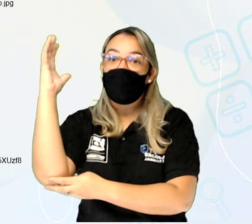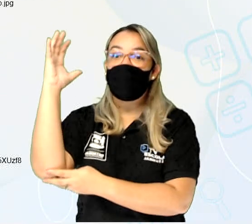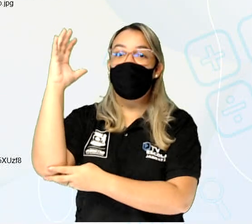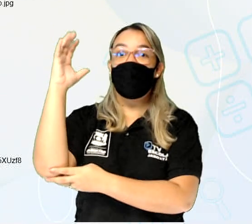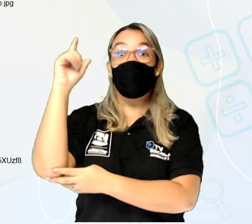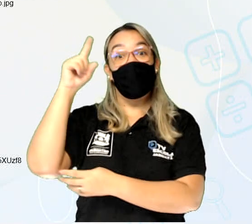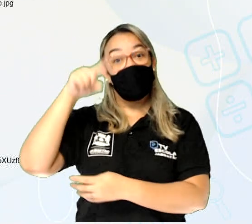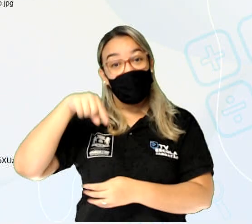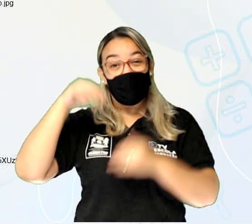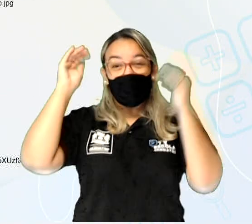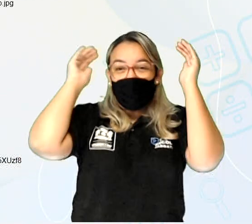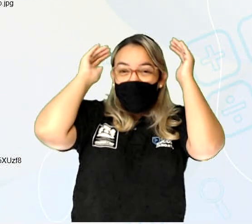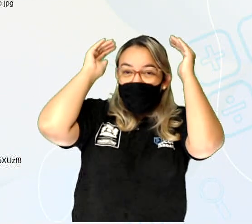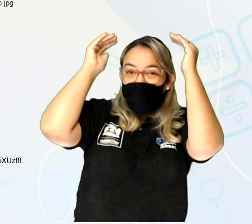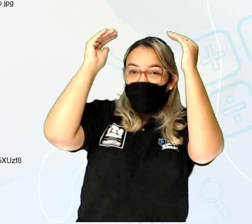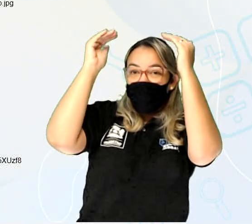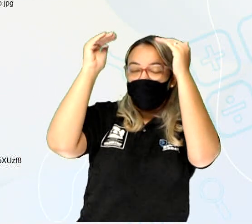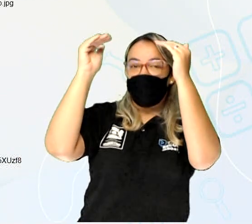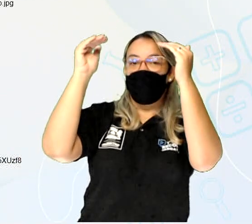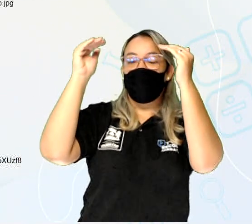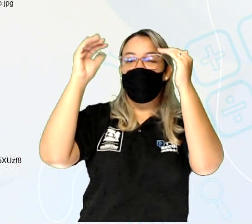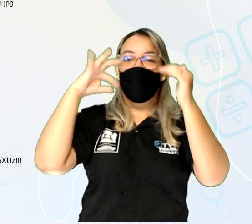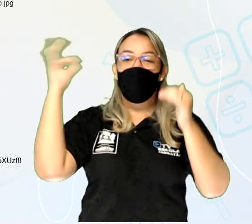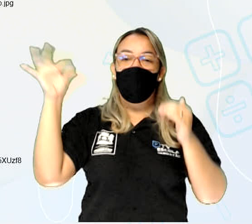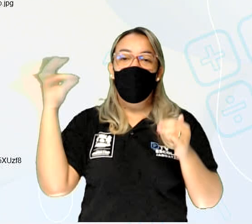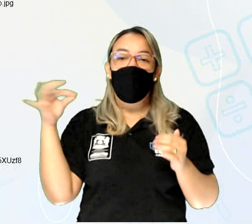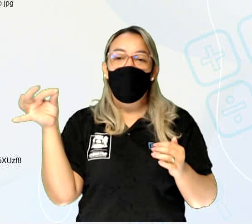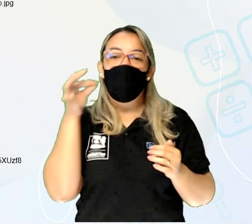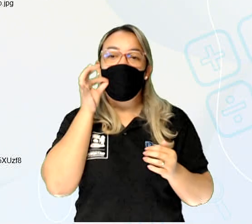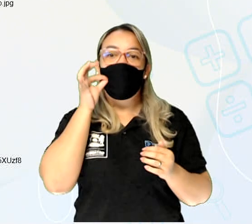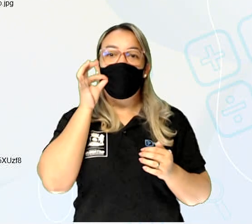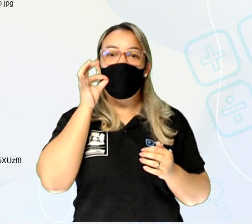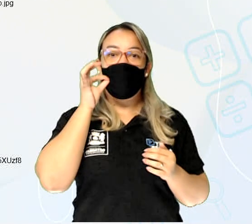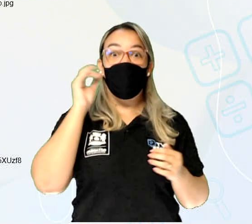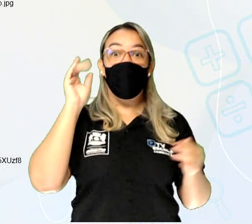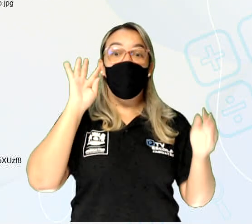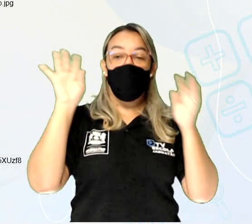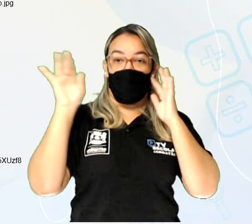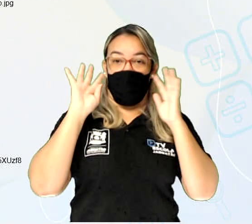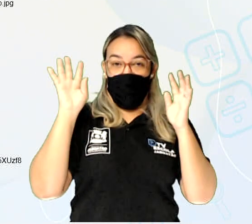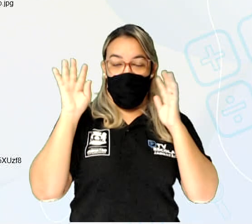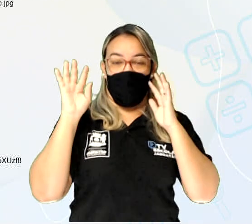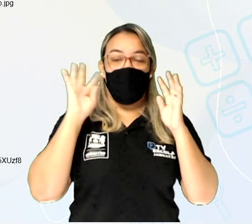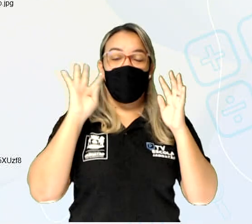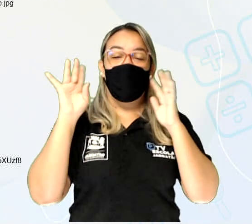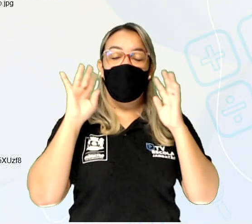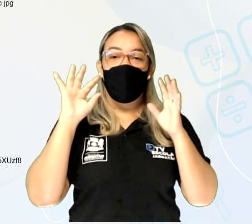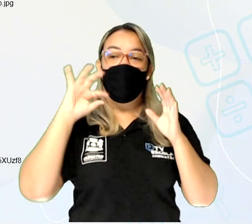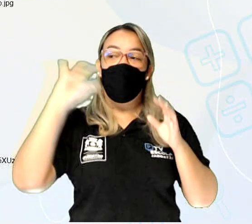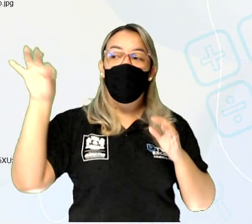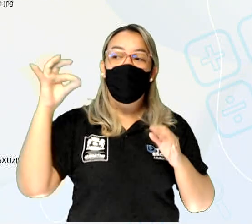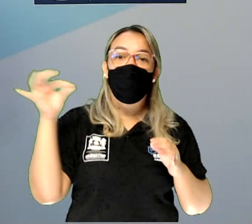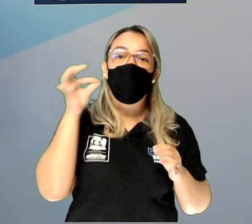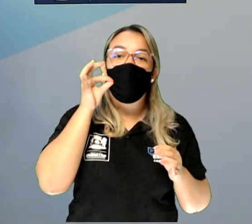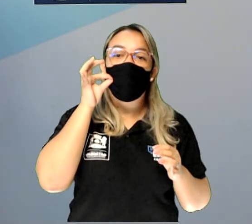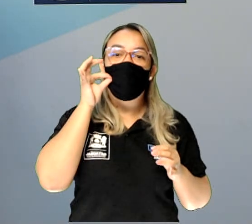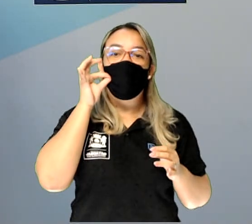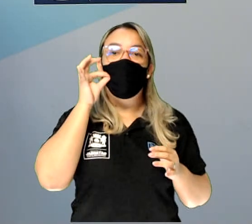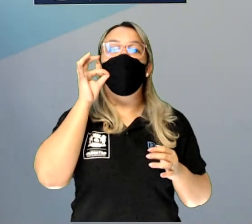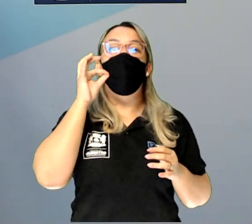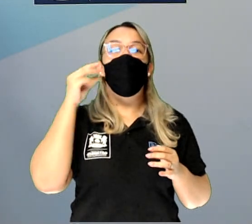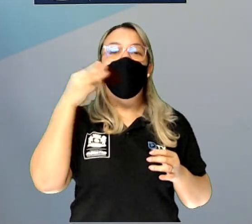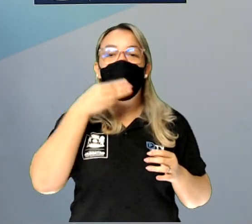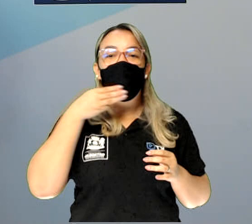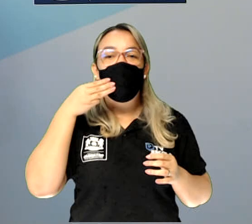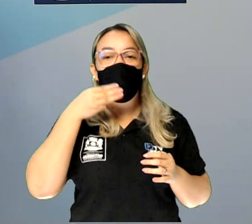também abrigo. As abelhas, imagine se como é que se diz, uma colmeia, ela ficasse num